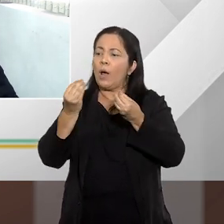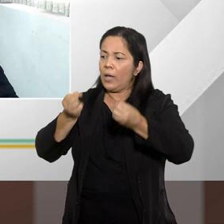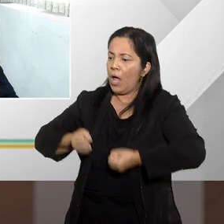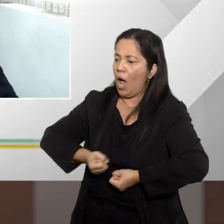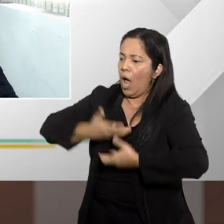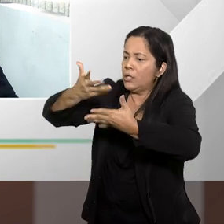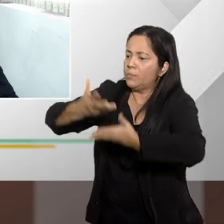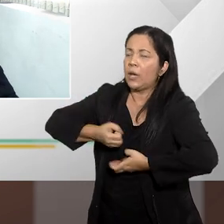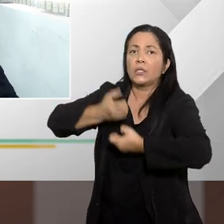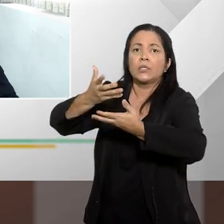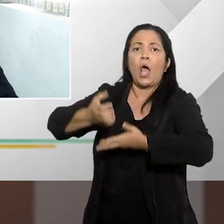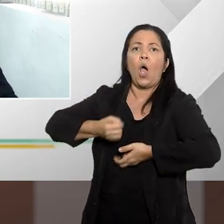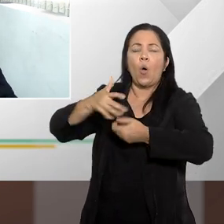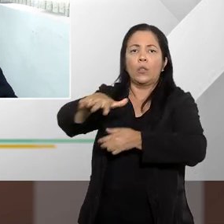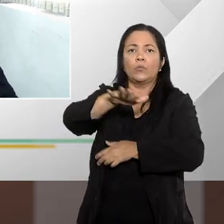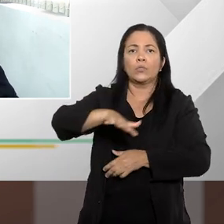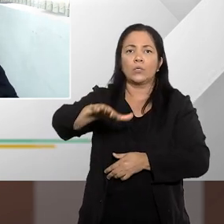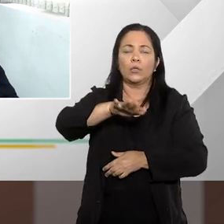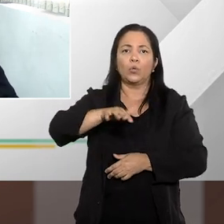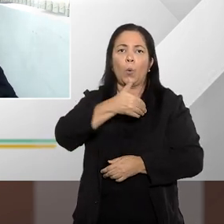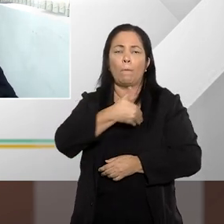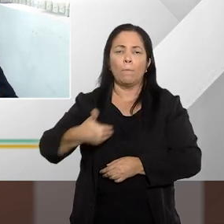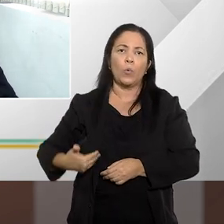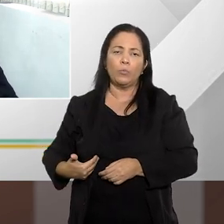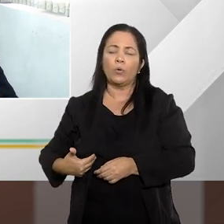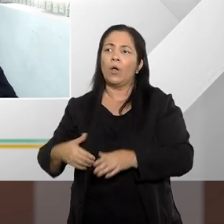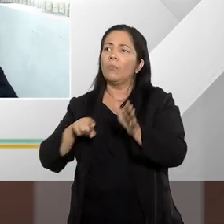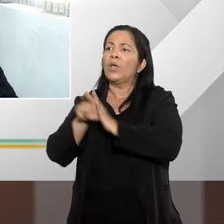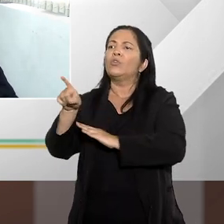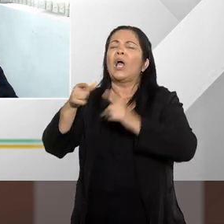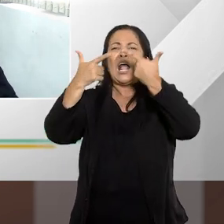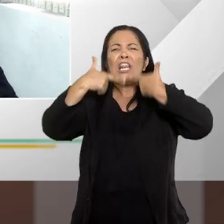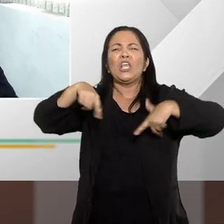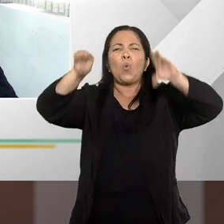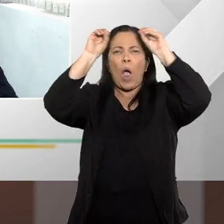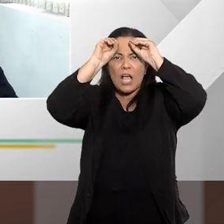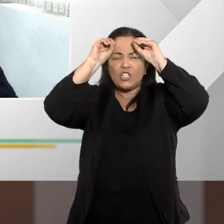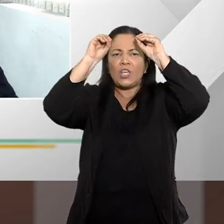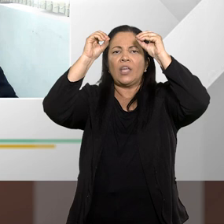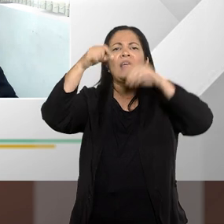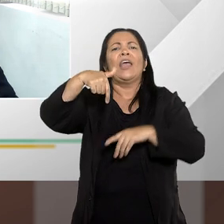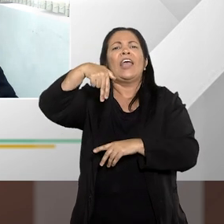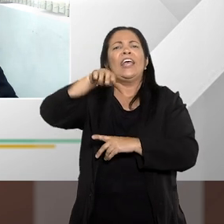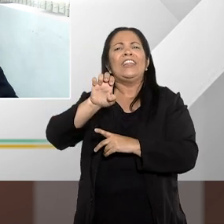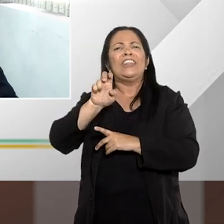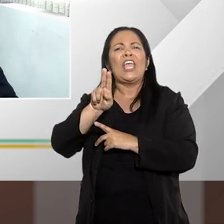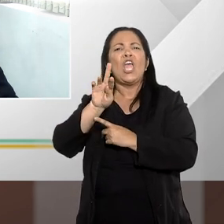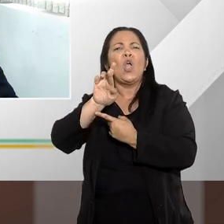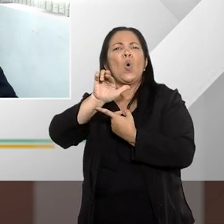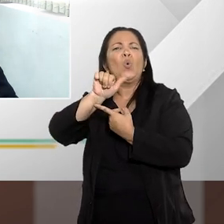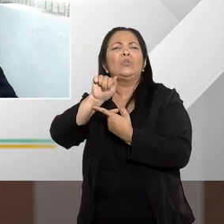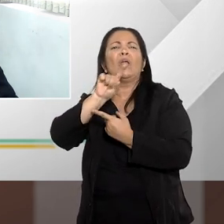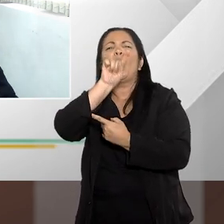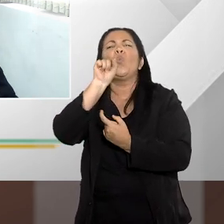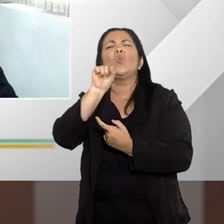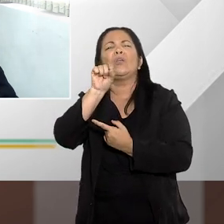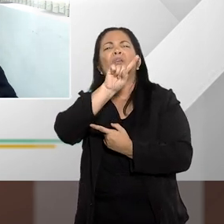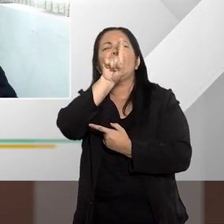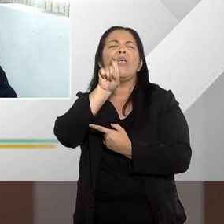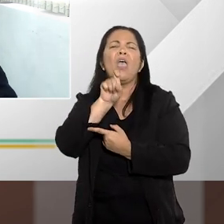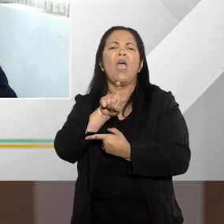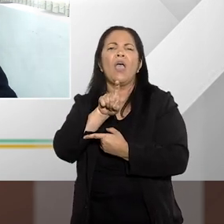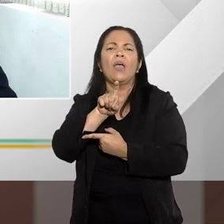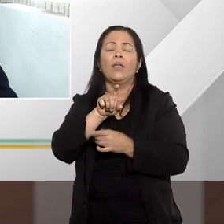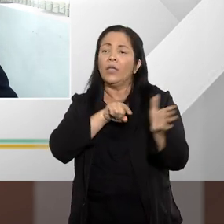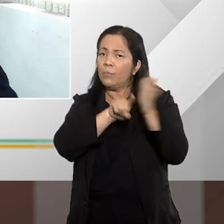setor público. Além de perguntar o que se entende por linguagem neutra, eu gostaria de saber a opinião de vocês dois sobre a importância do tema